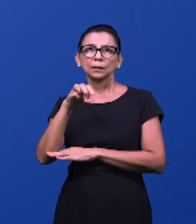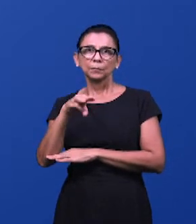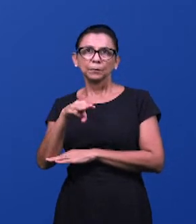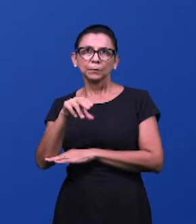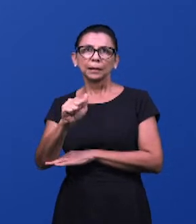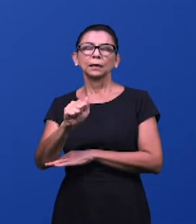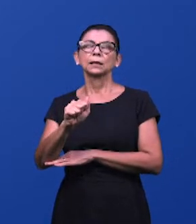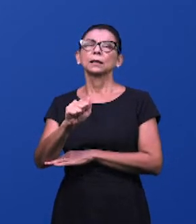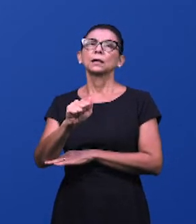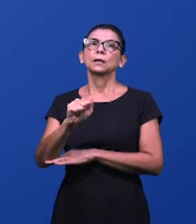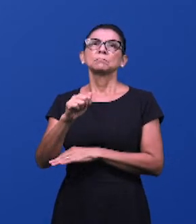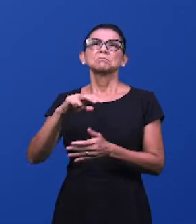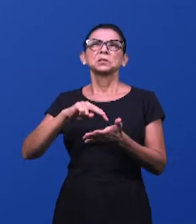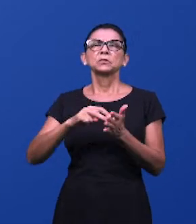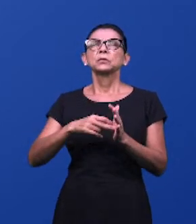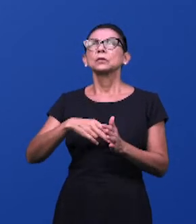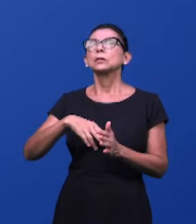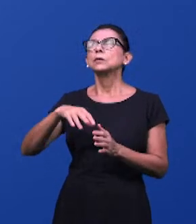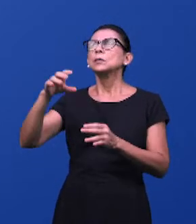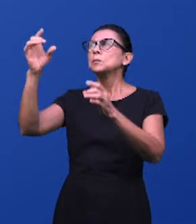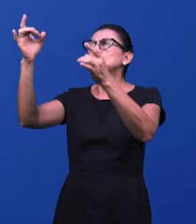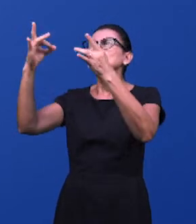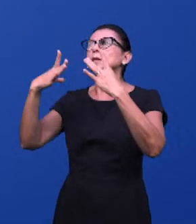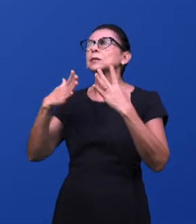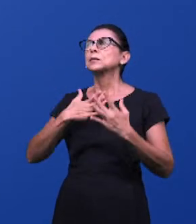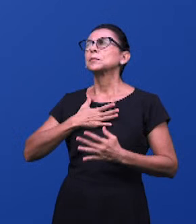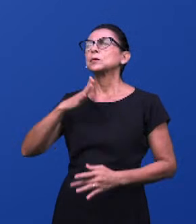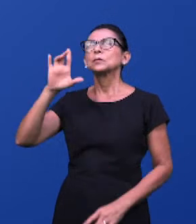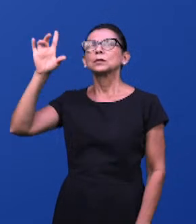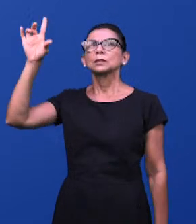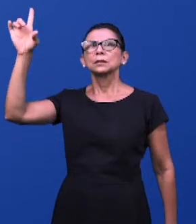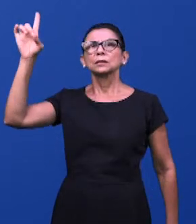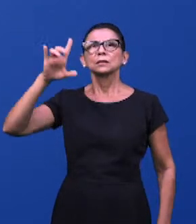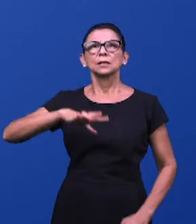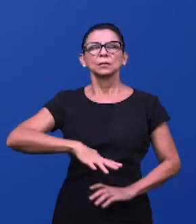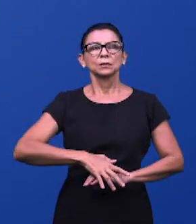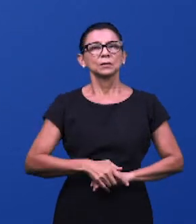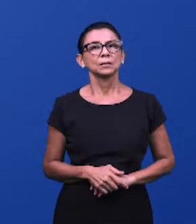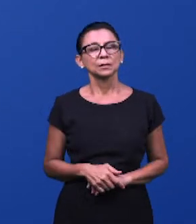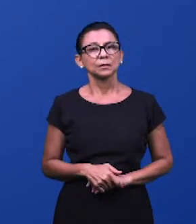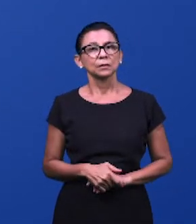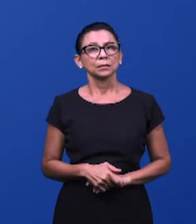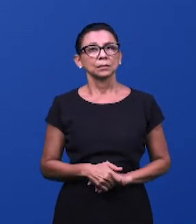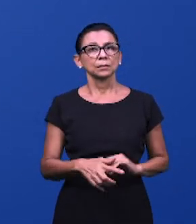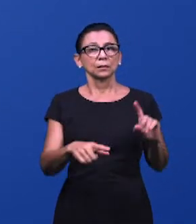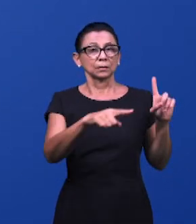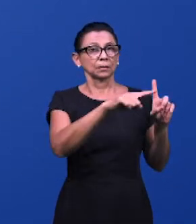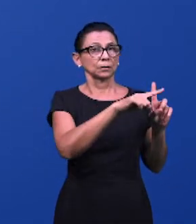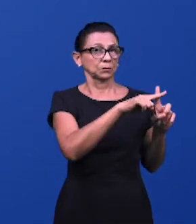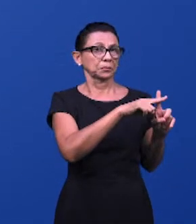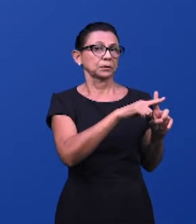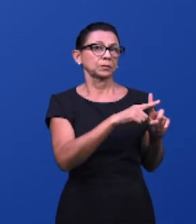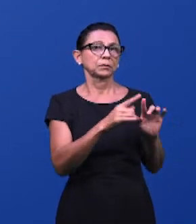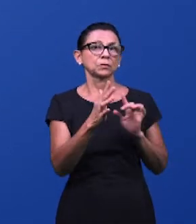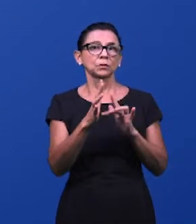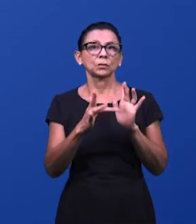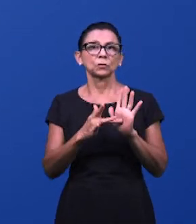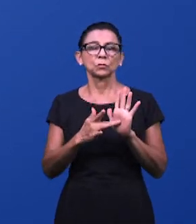É possível perceber que ele teve sentimentos característicos que nós seres humanos estamos sujeitos a ter,